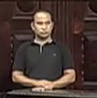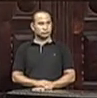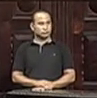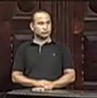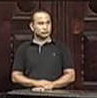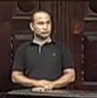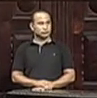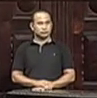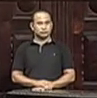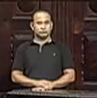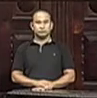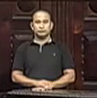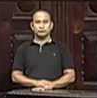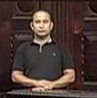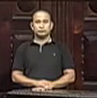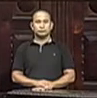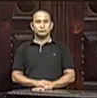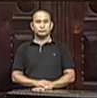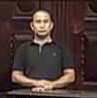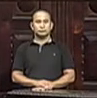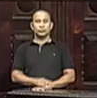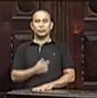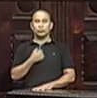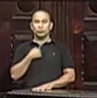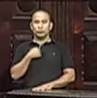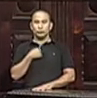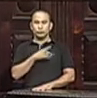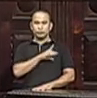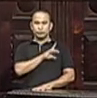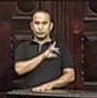No período de recesso,